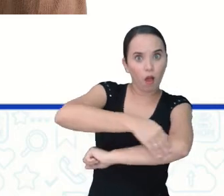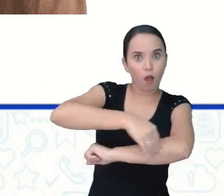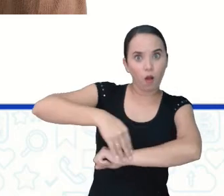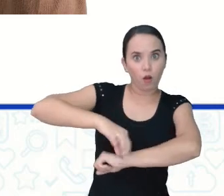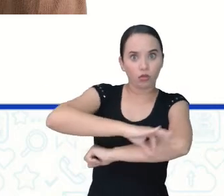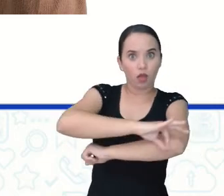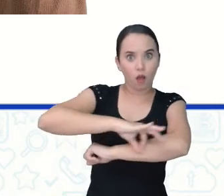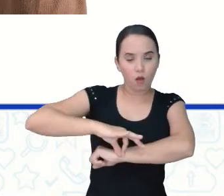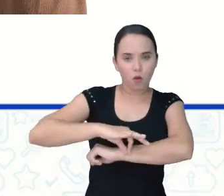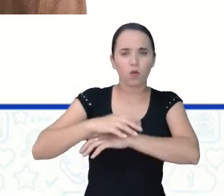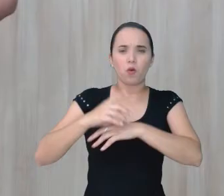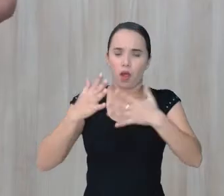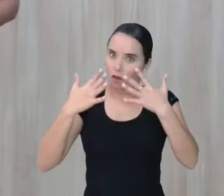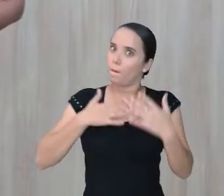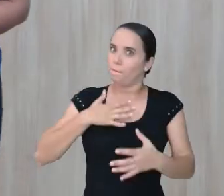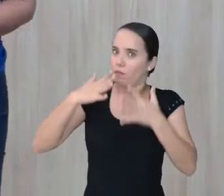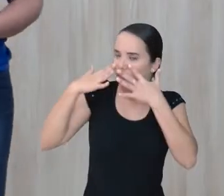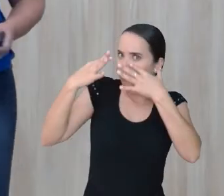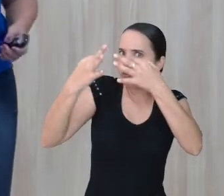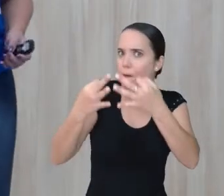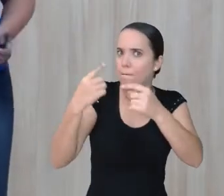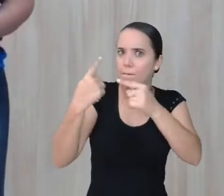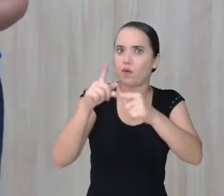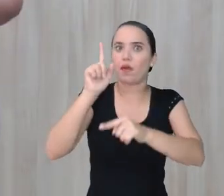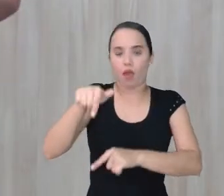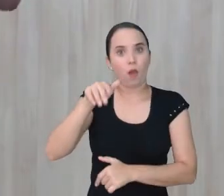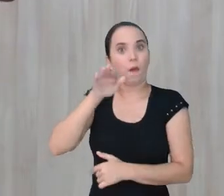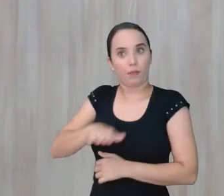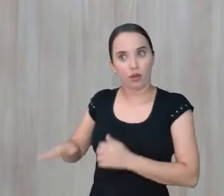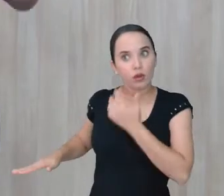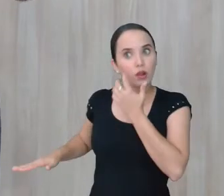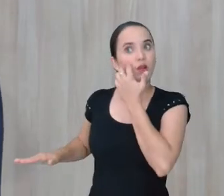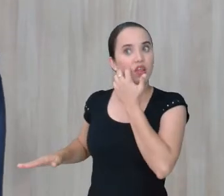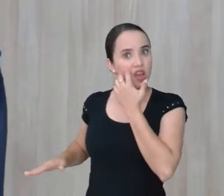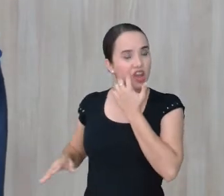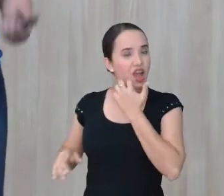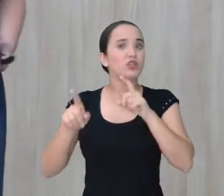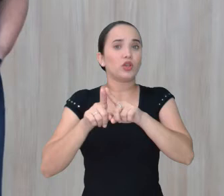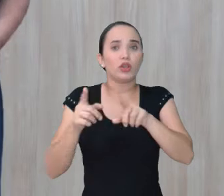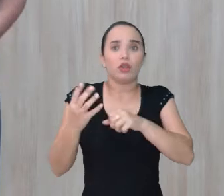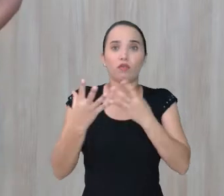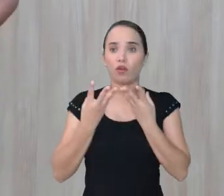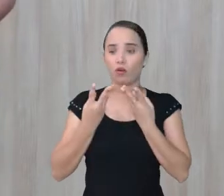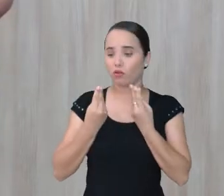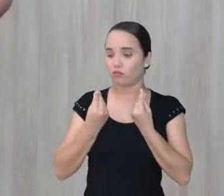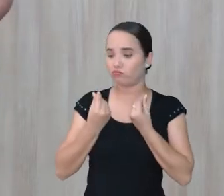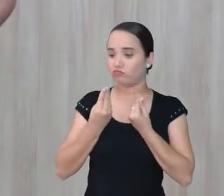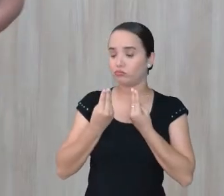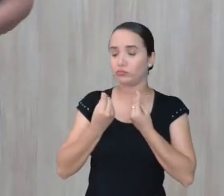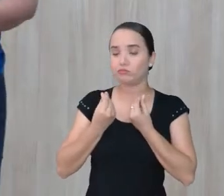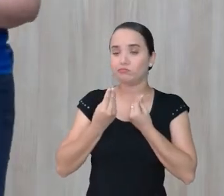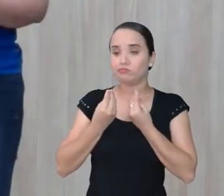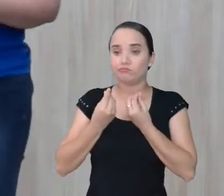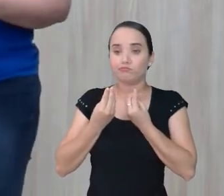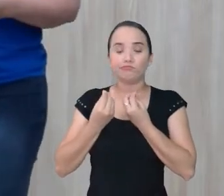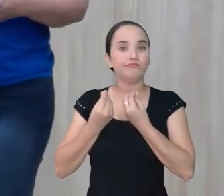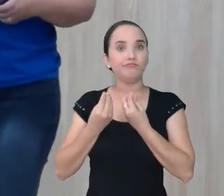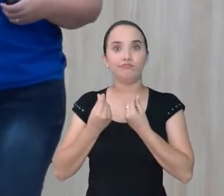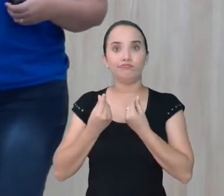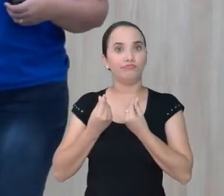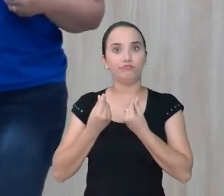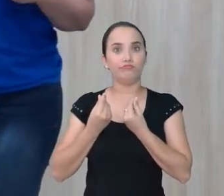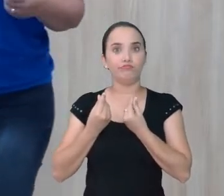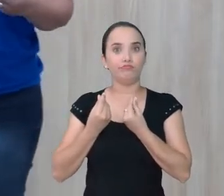de uma criança, trata de um menino de 3 anos que se sensibilizou aí pela